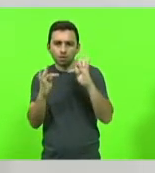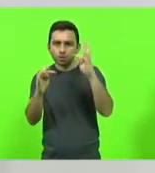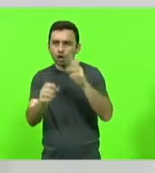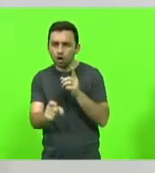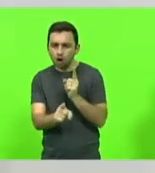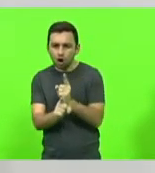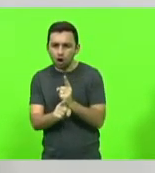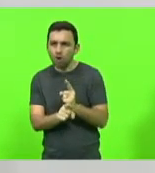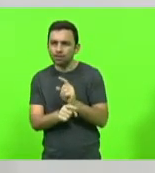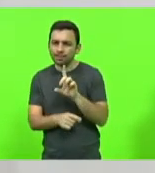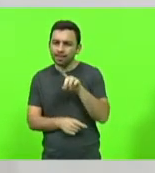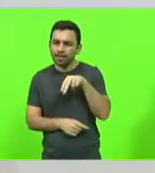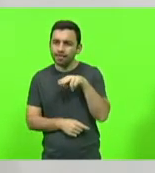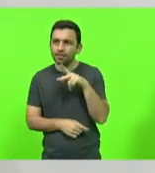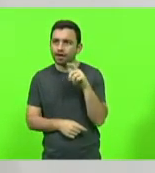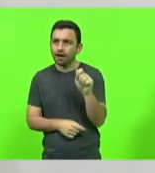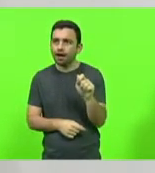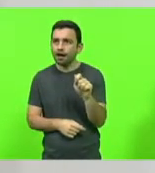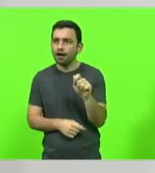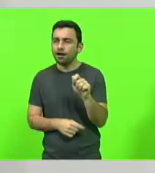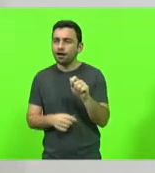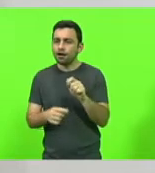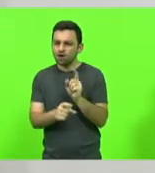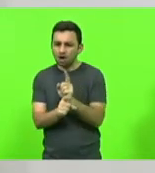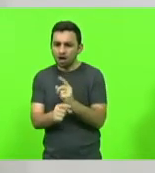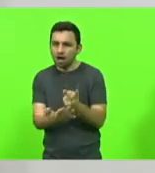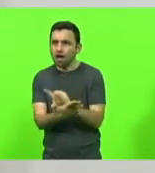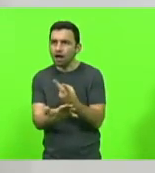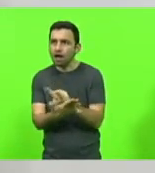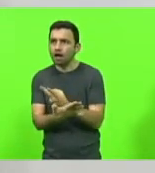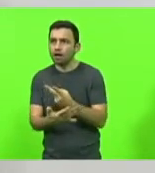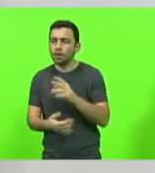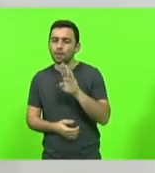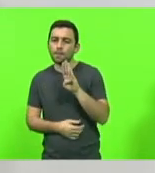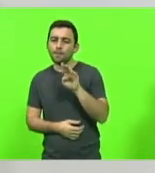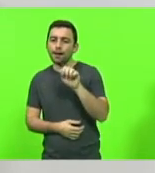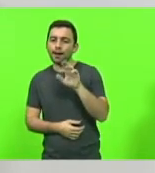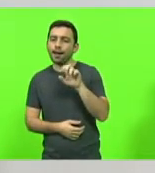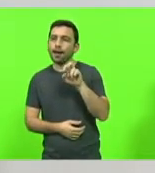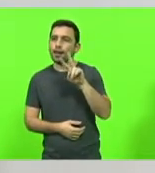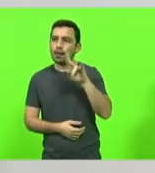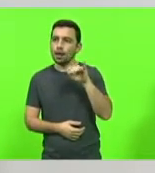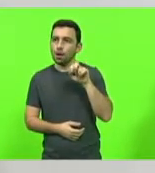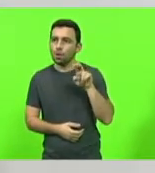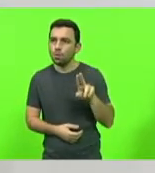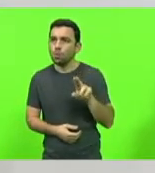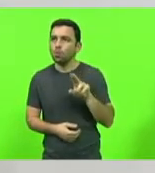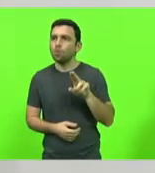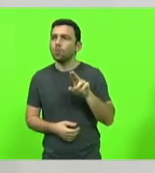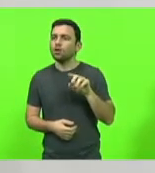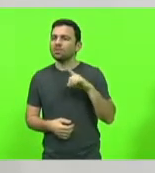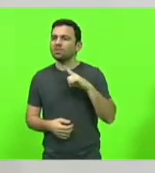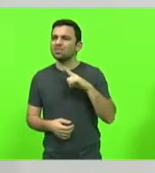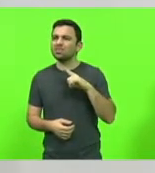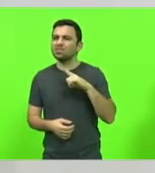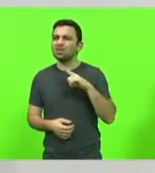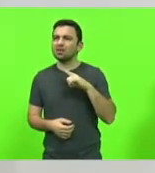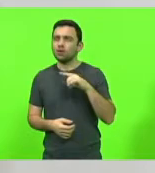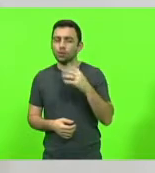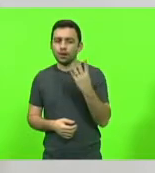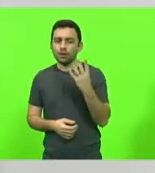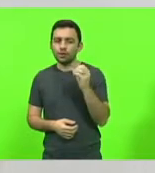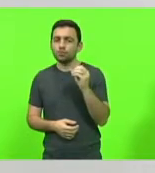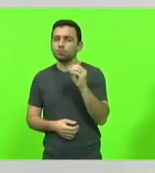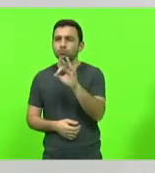também, em Florianópolis, diversas outras fraudes. Bacalhau, que era vendido com 40% de fraude em bacalhau,